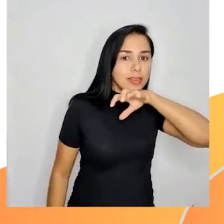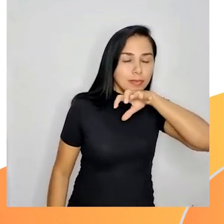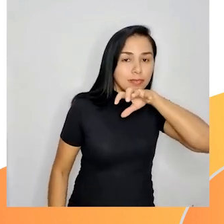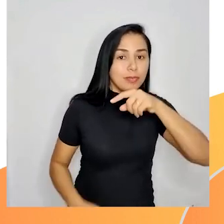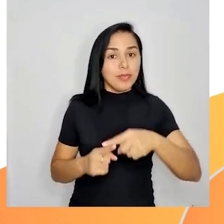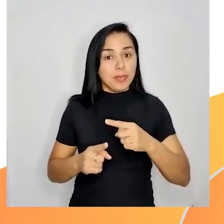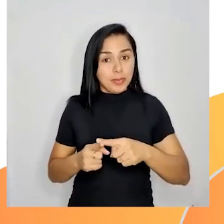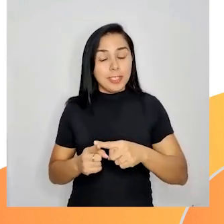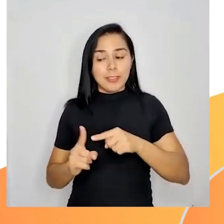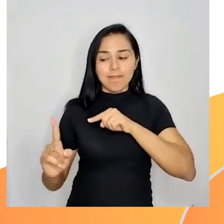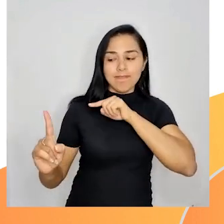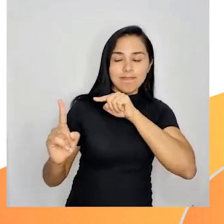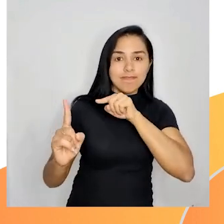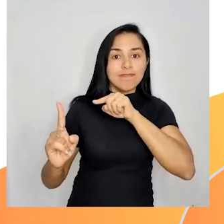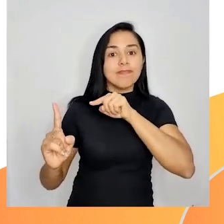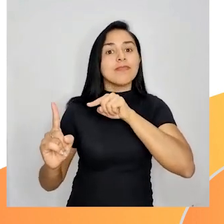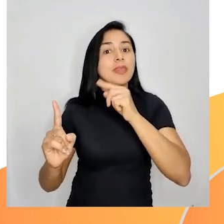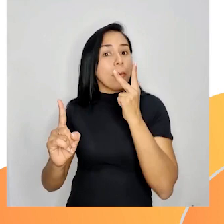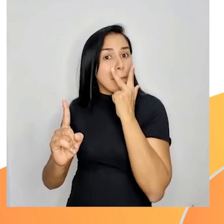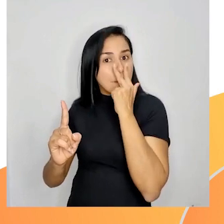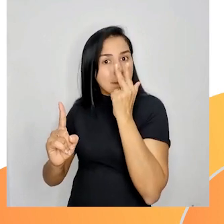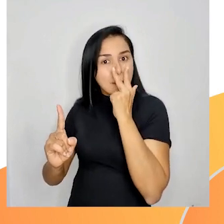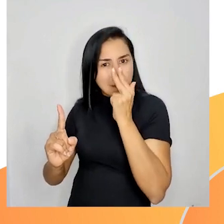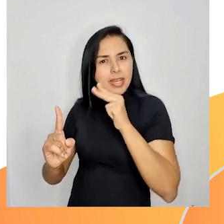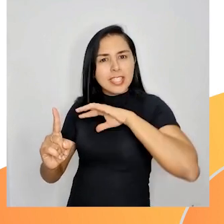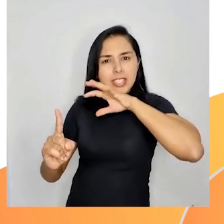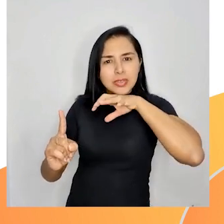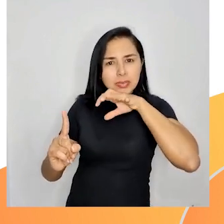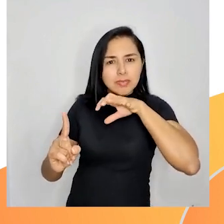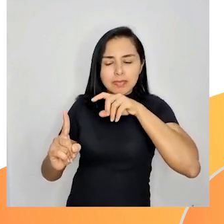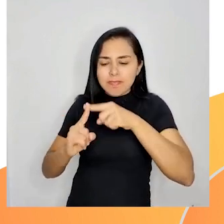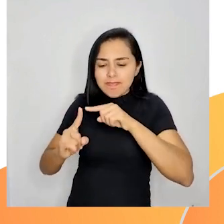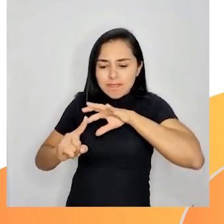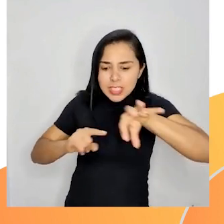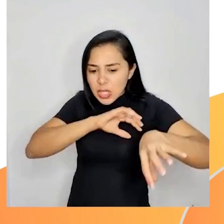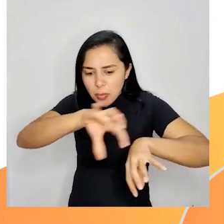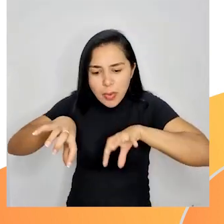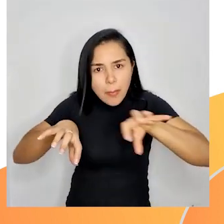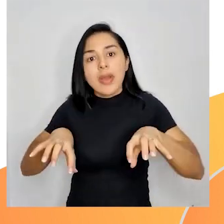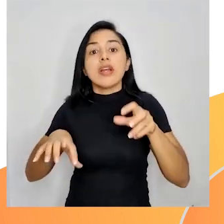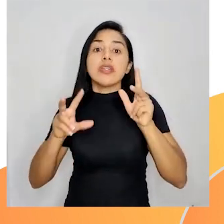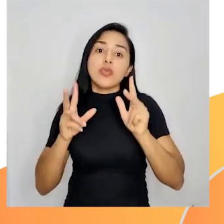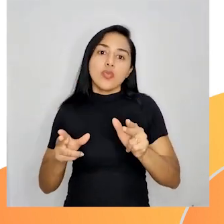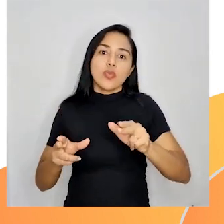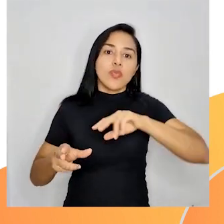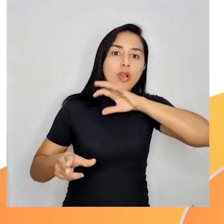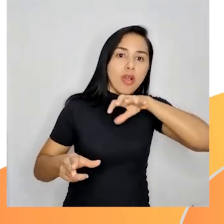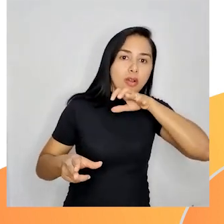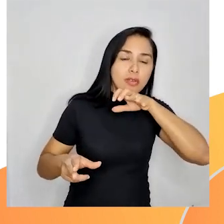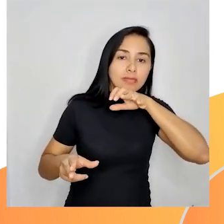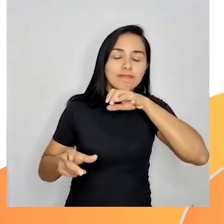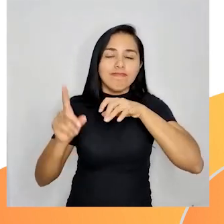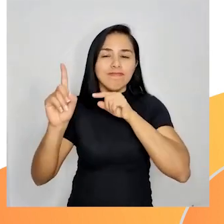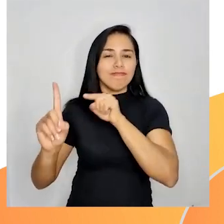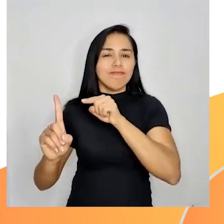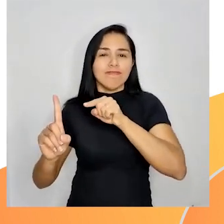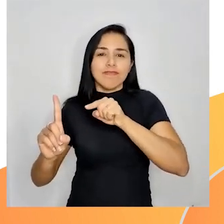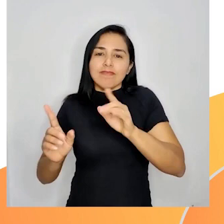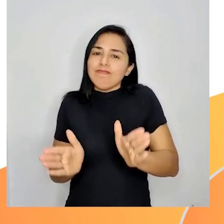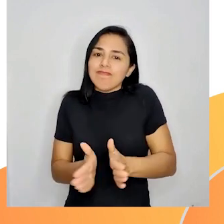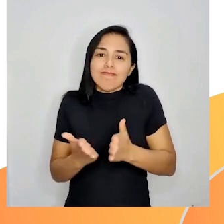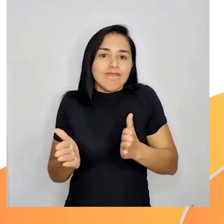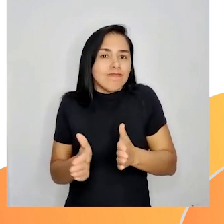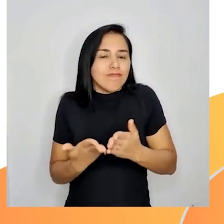condição vulnerável, para a condição miserável, humana. E ele também